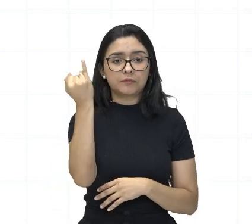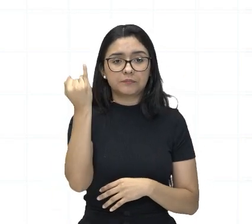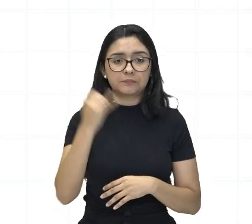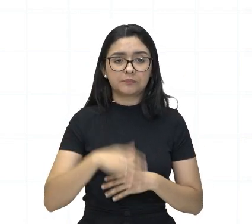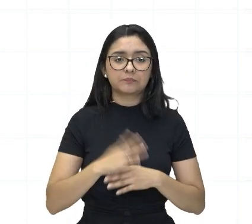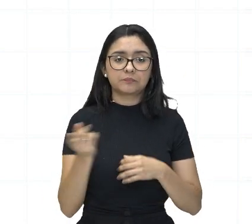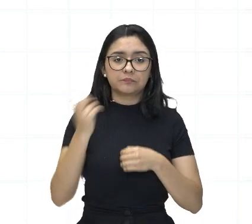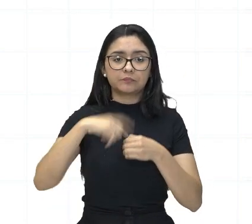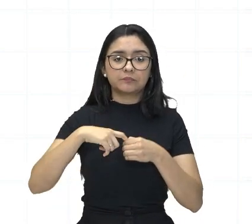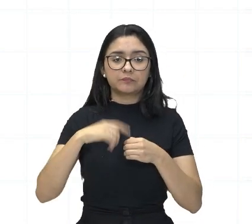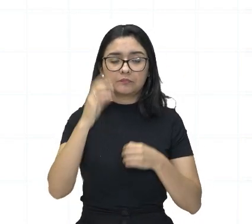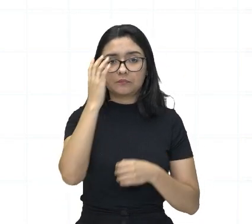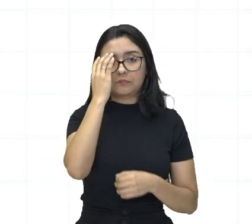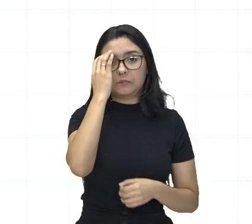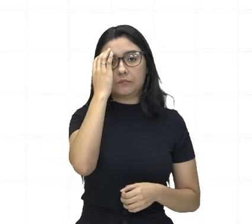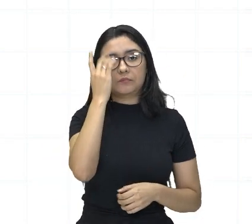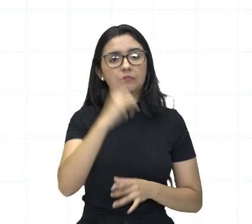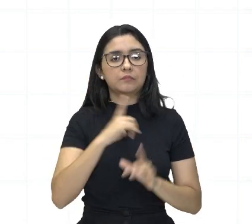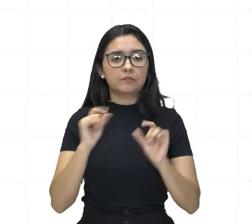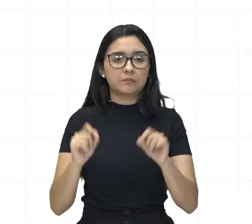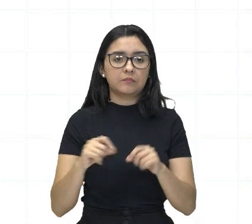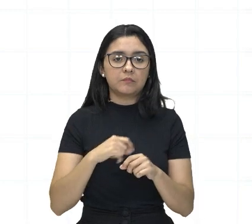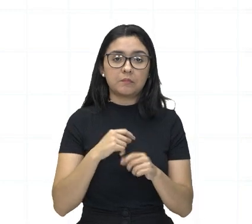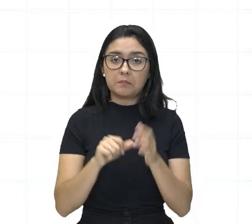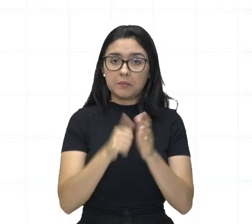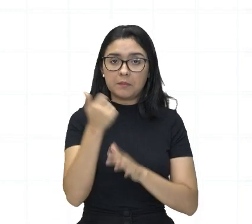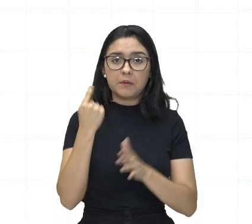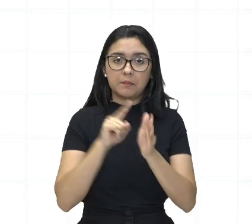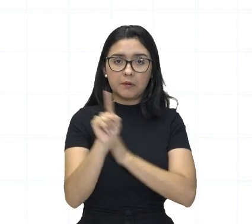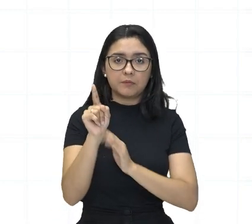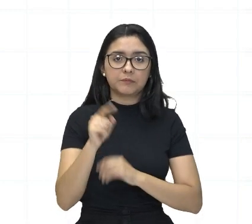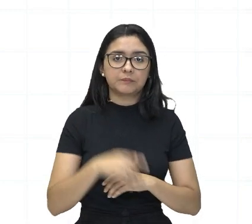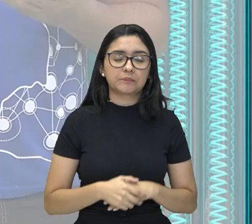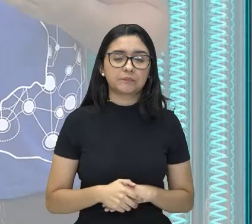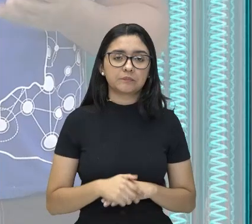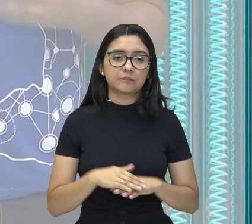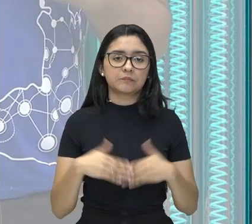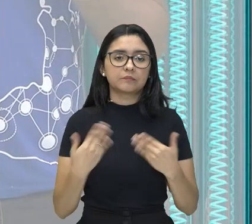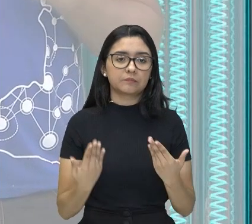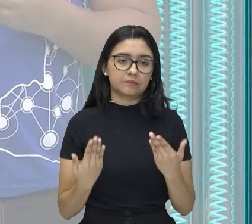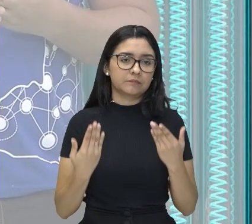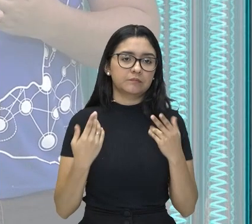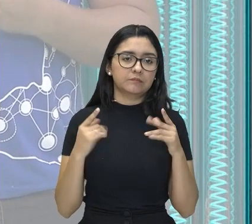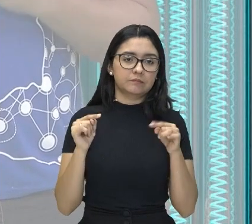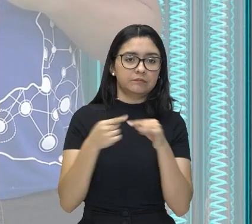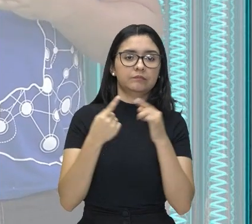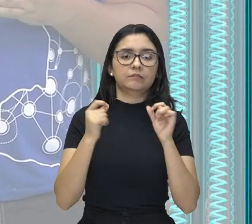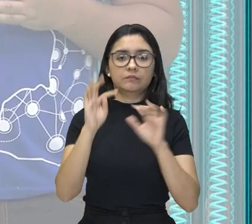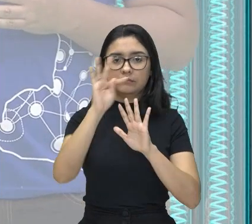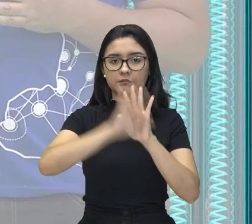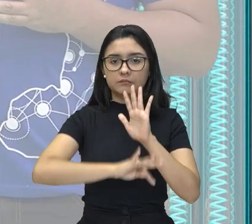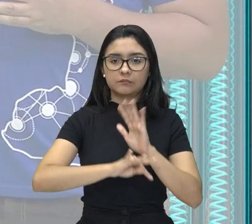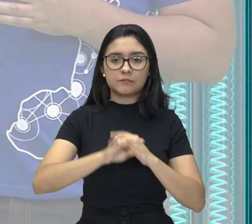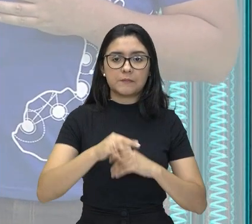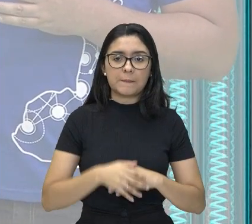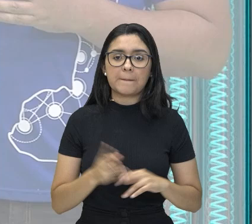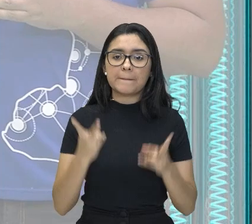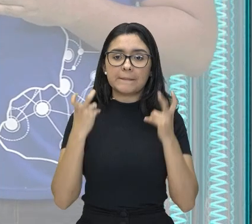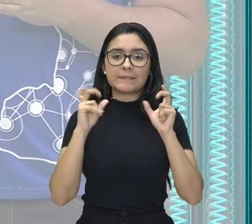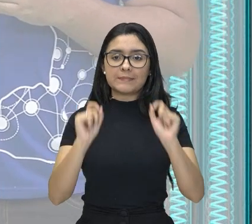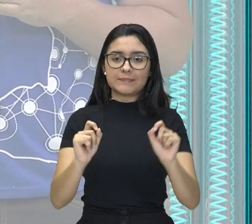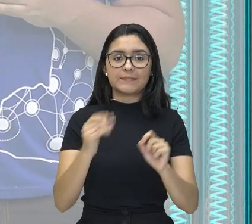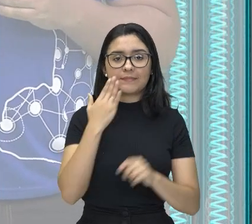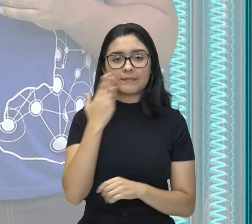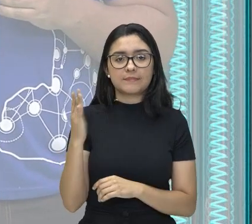aqui comigo, temos aí o nosso primeiro questionamento com relação ao vídeo, ao nosso texto da aula. Observem que